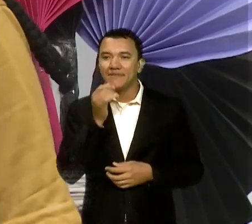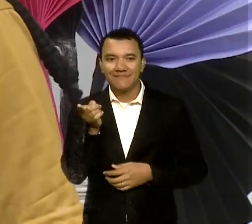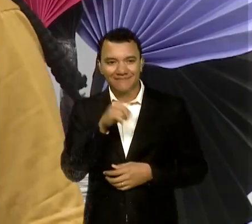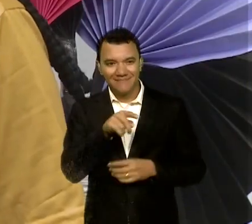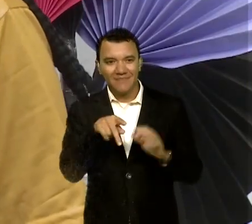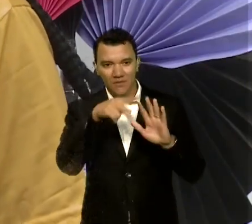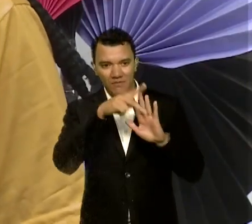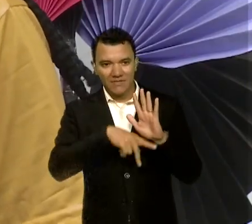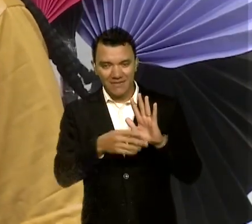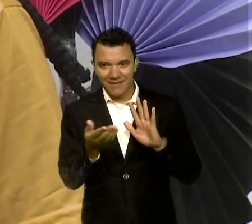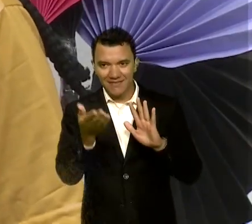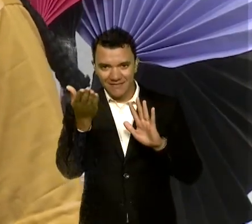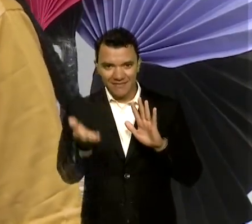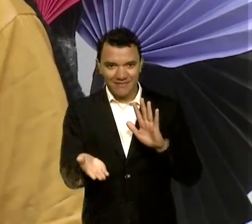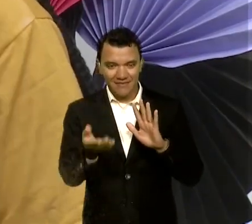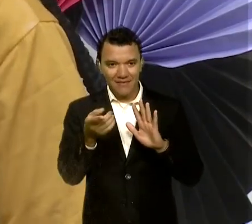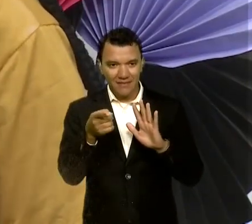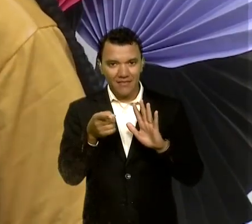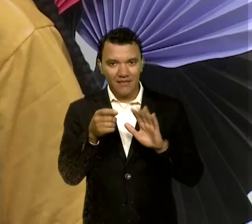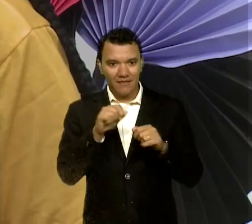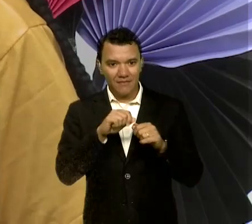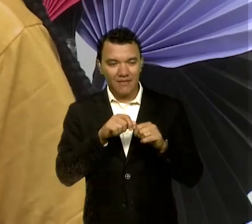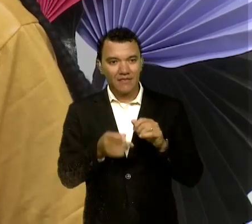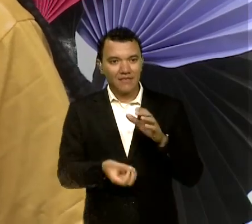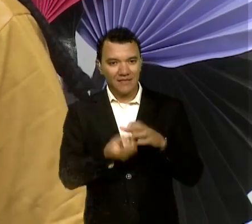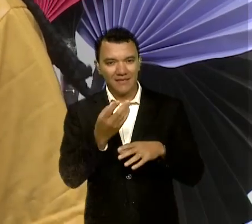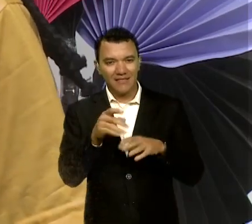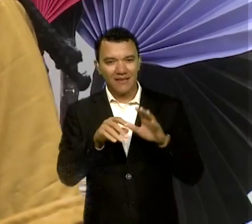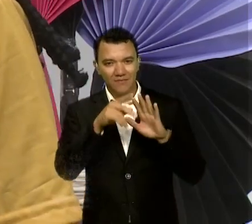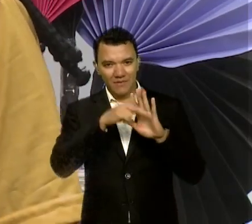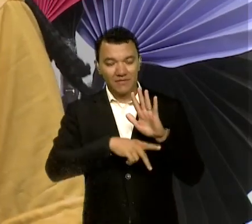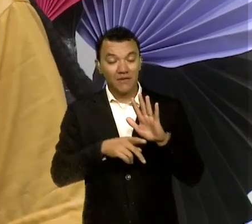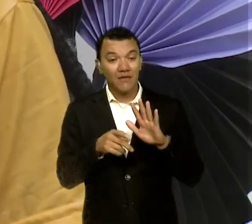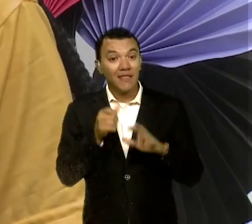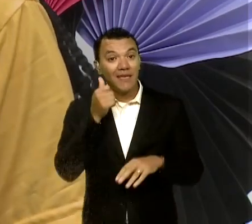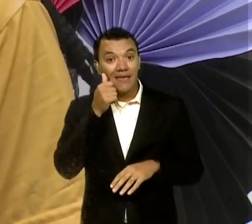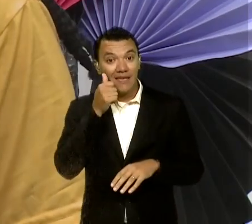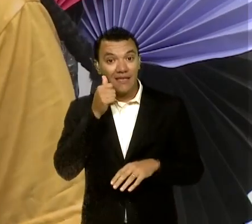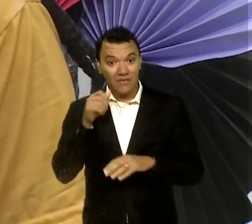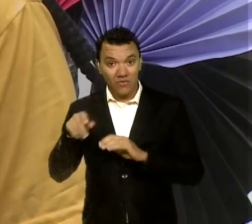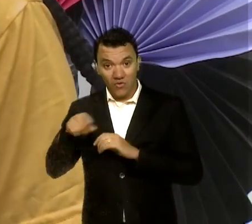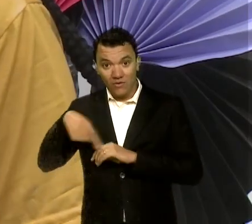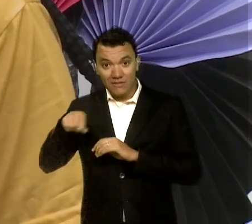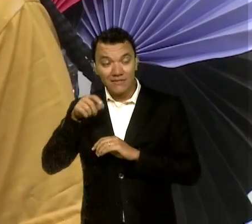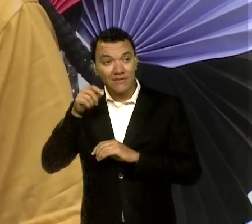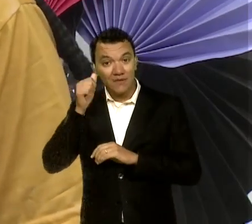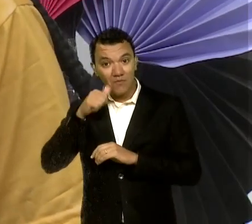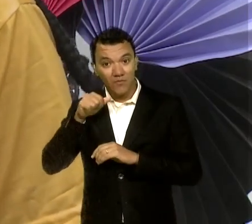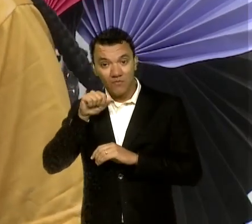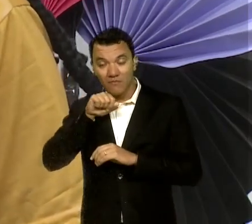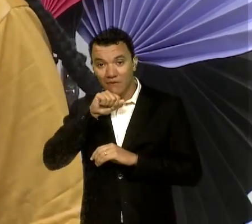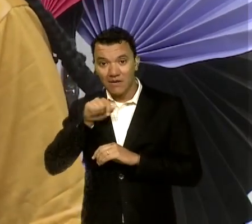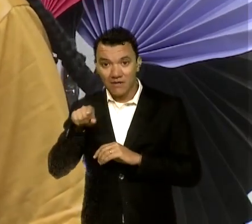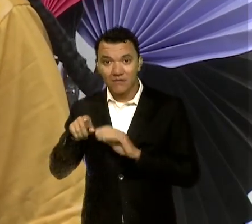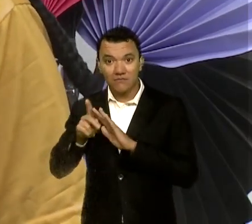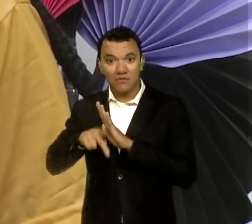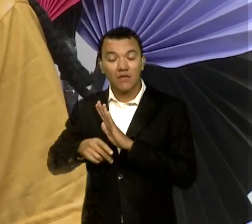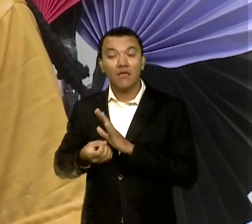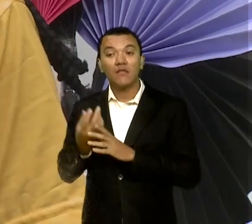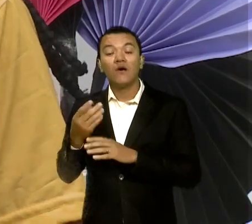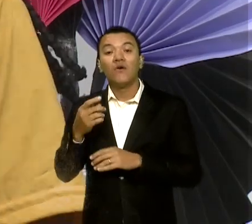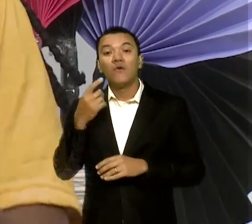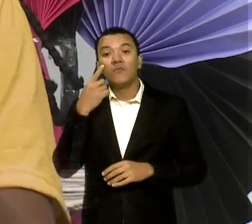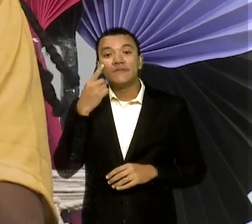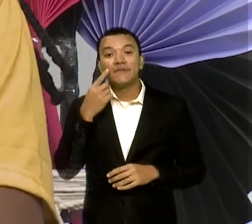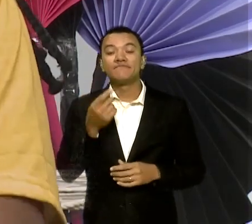a cofundadora do projeto dela, minha mãe é a fundadora do dela, é perceber mulheres pretas nesse lugar de fala,